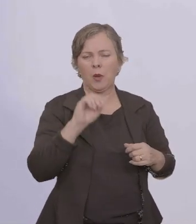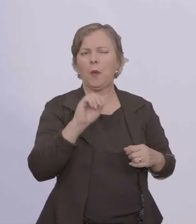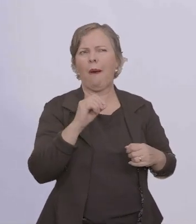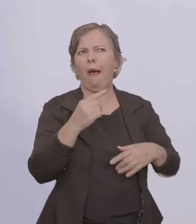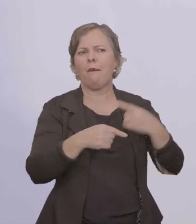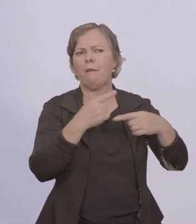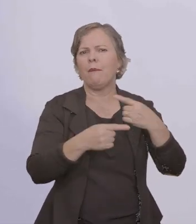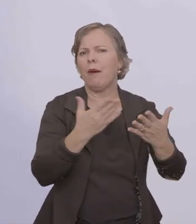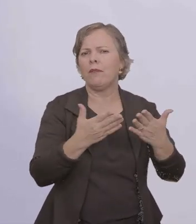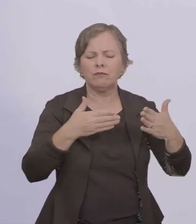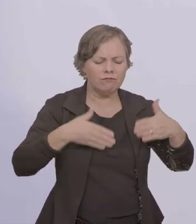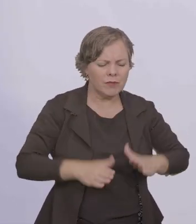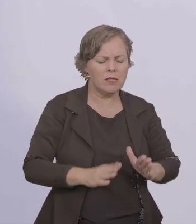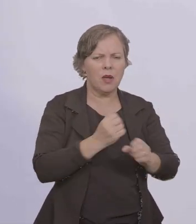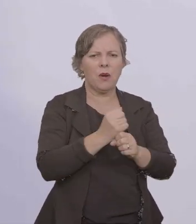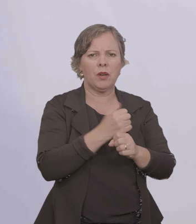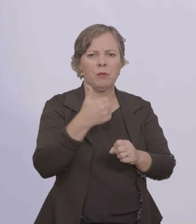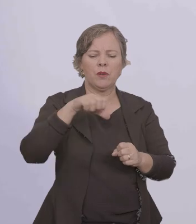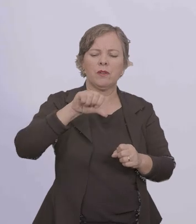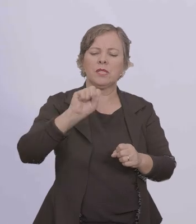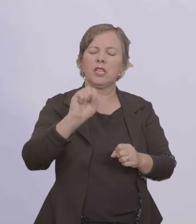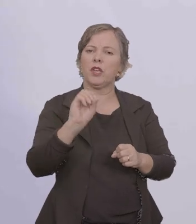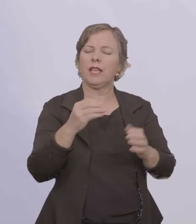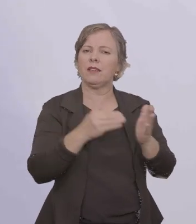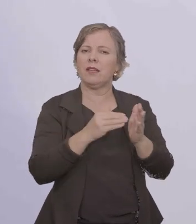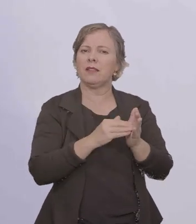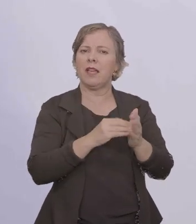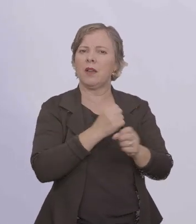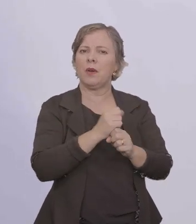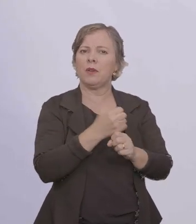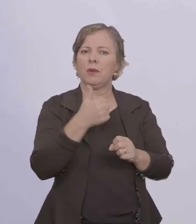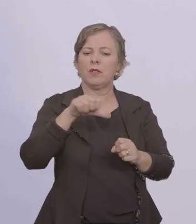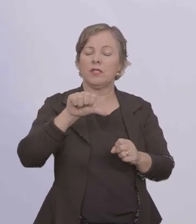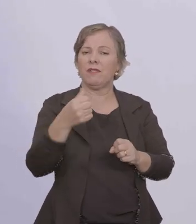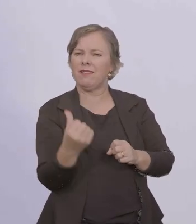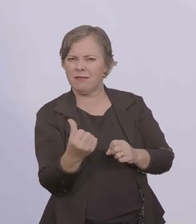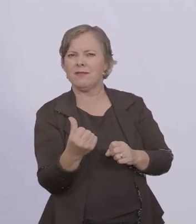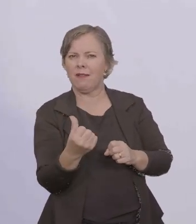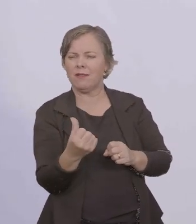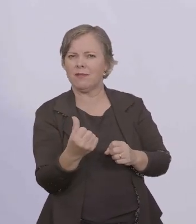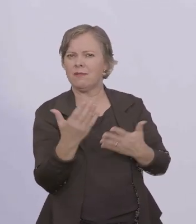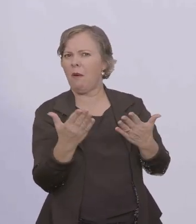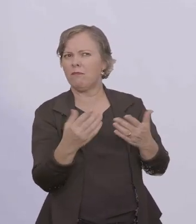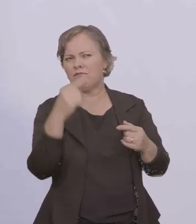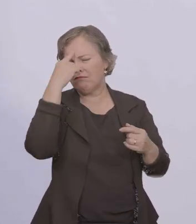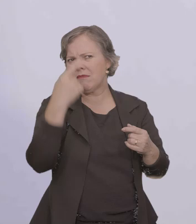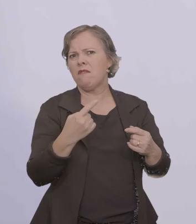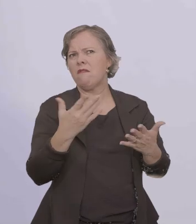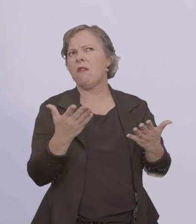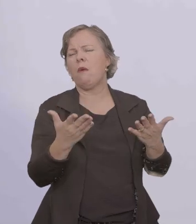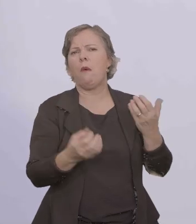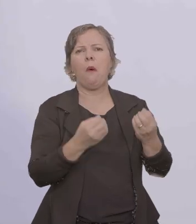ali entre os anos 80 até o ano de 96. Tá? Então são perfis